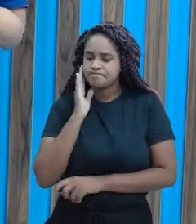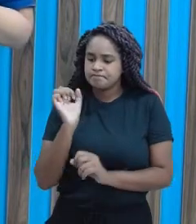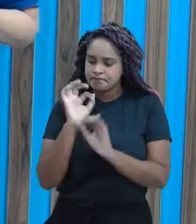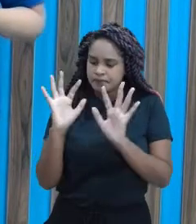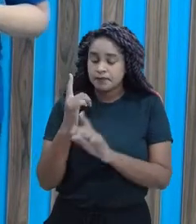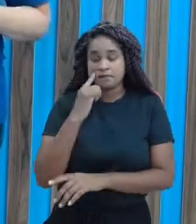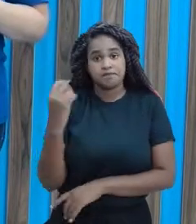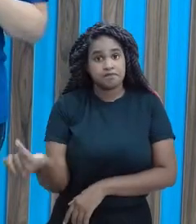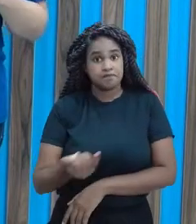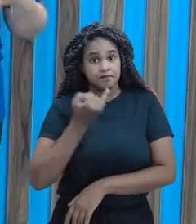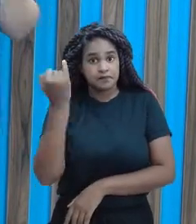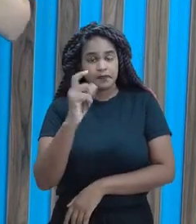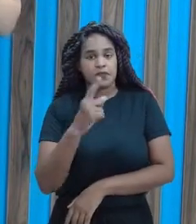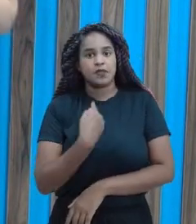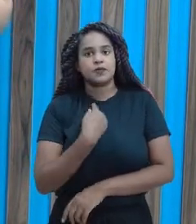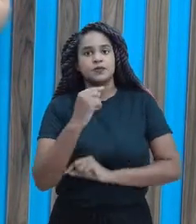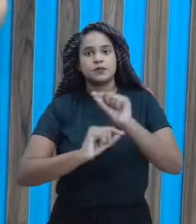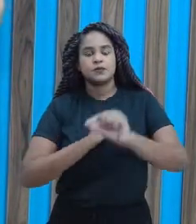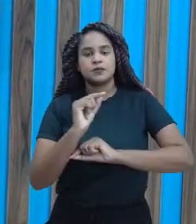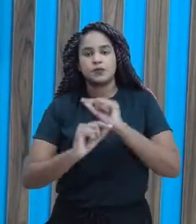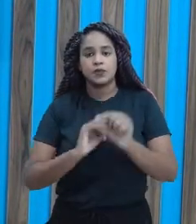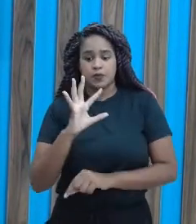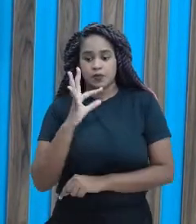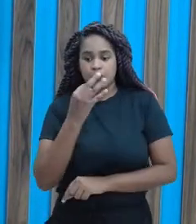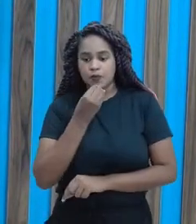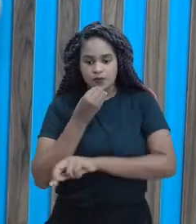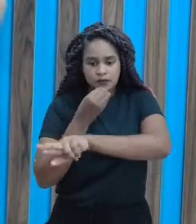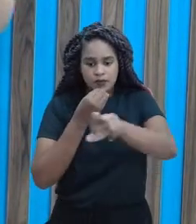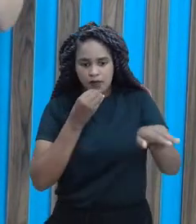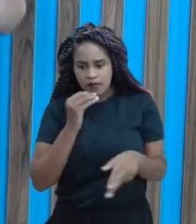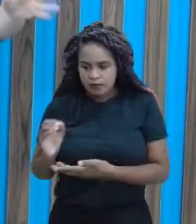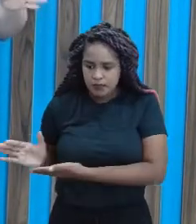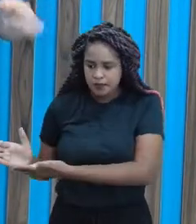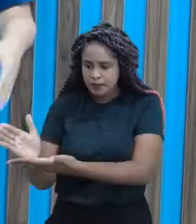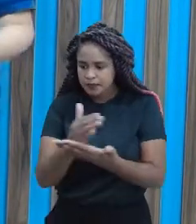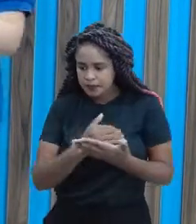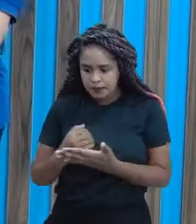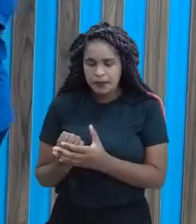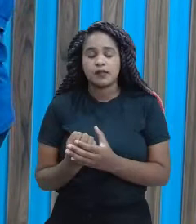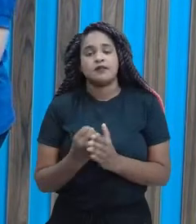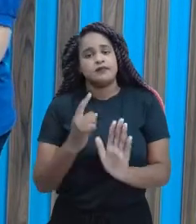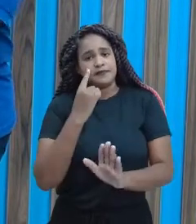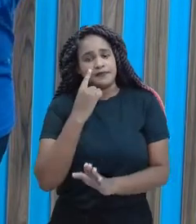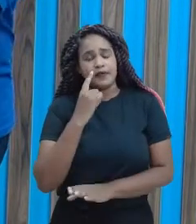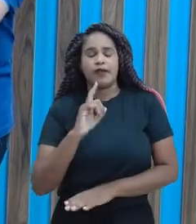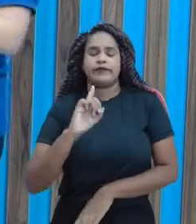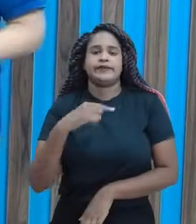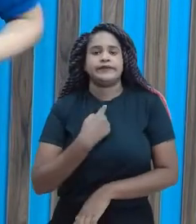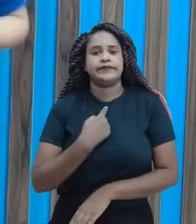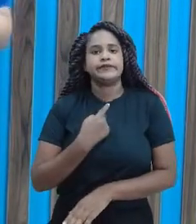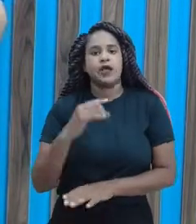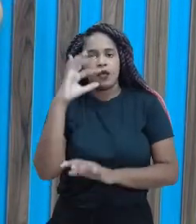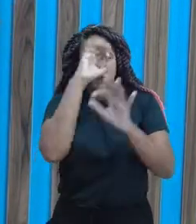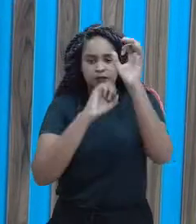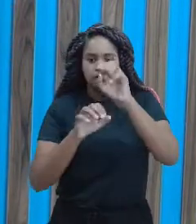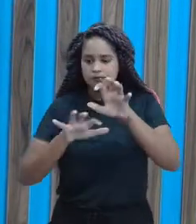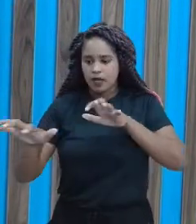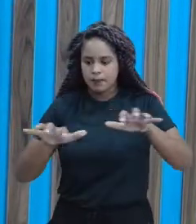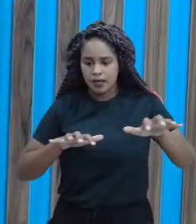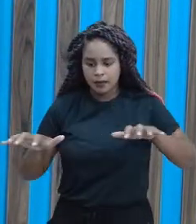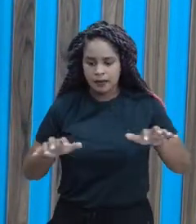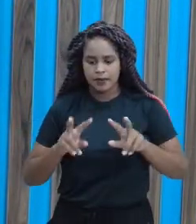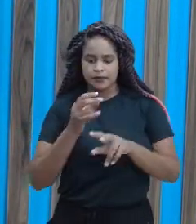é importante a gente juntar esses conhecimentos, por isso que não é uma coisa solta, né? Tudo bem, a gente aprende no comecinho, a ideia